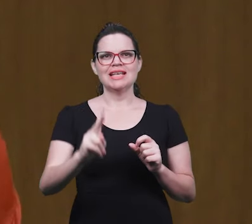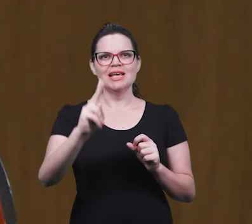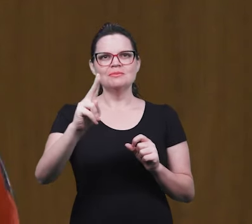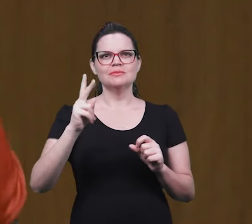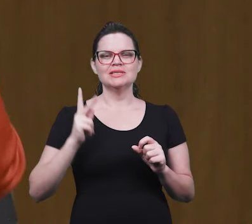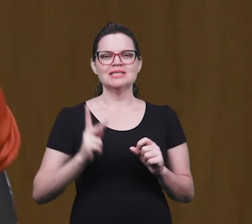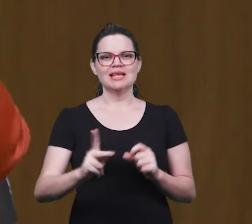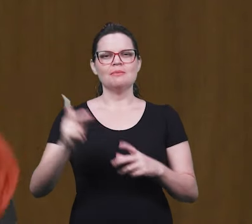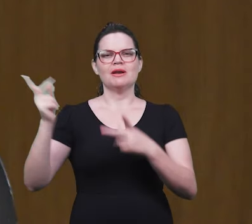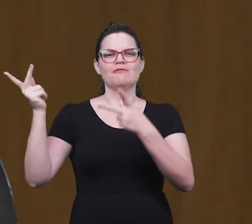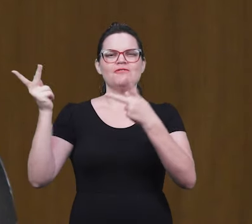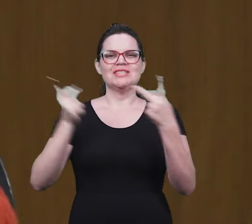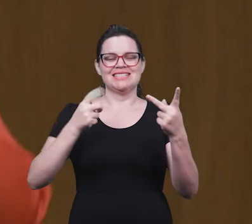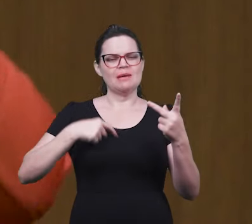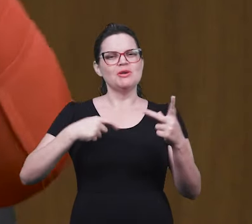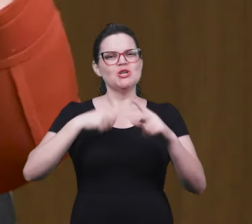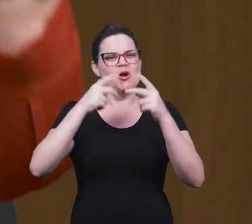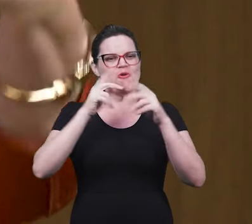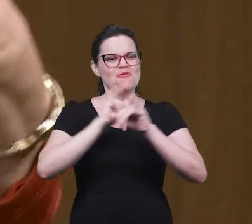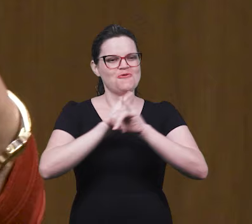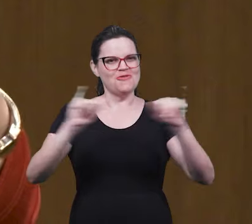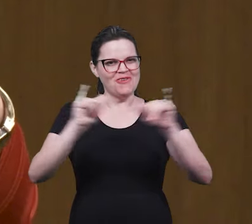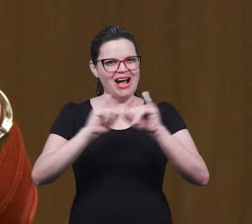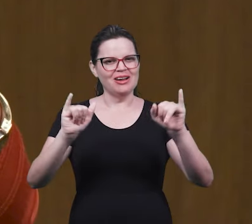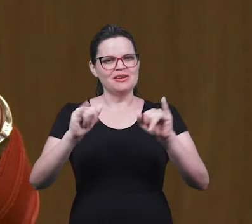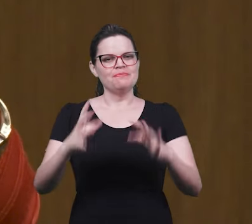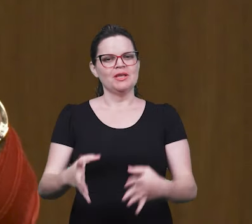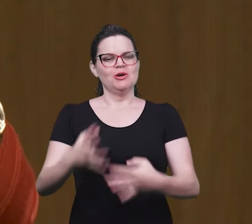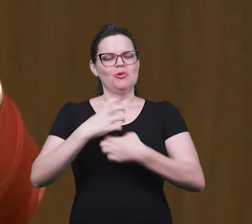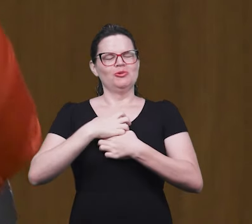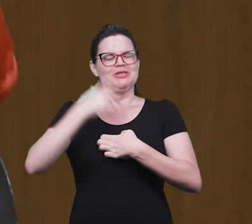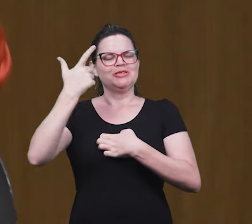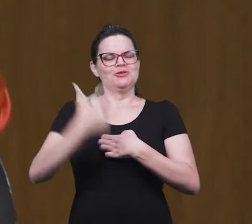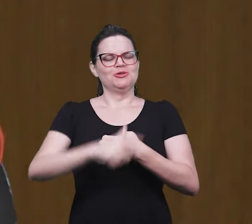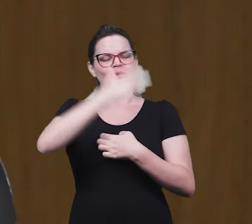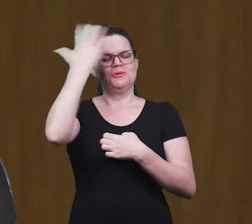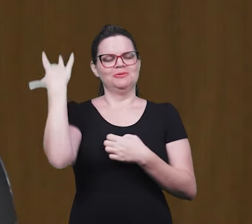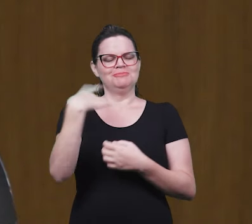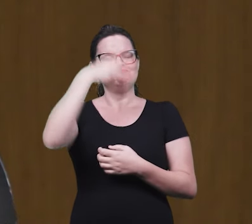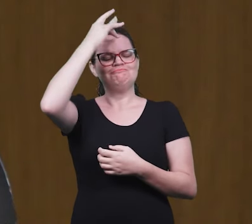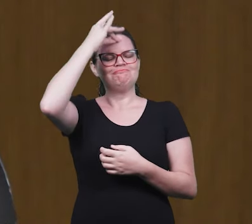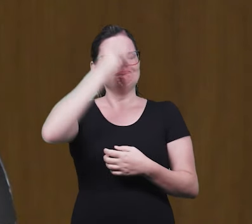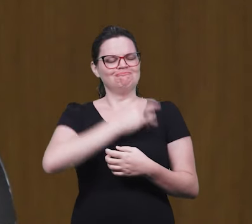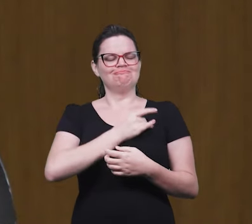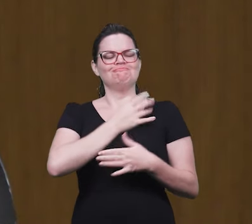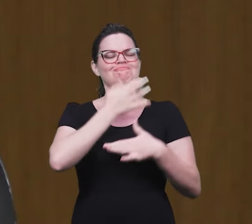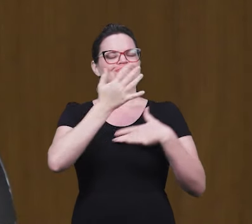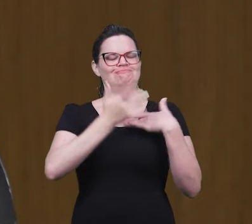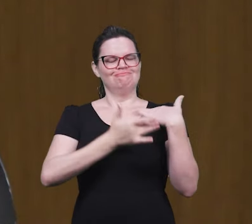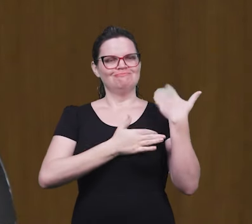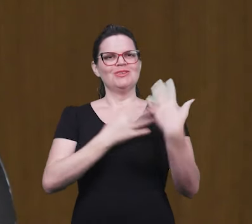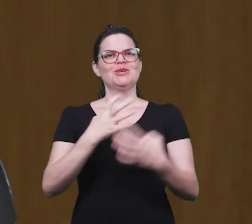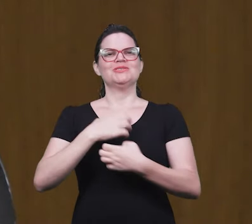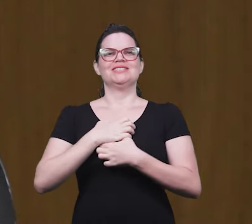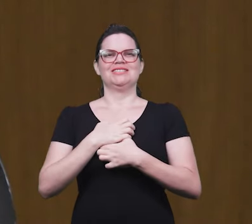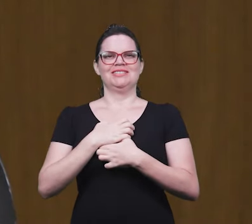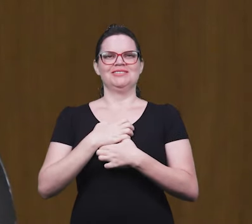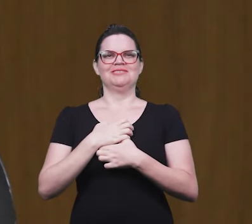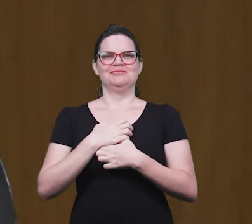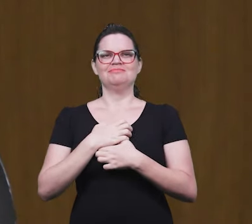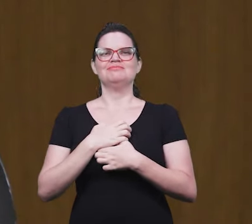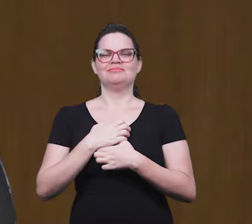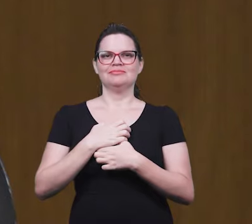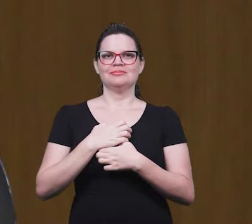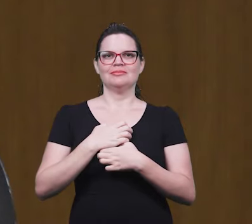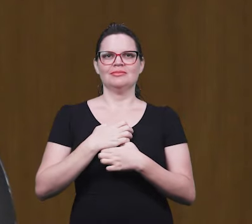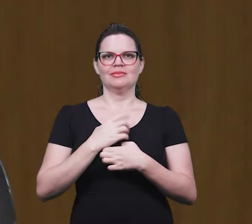eu sinto a visitação. Eu vivo aquele momento do batismo com o Espírito Santo na minha vida. E depois que eu fui